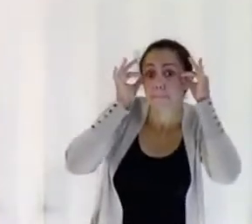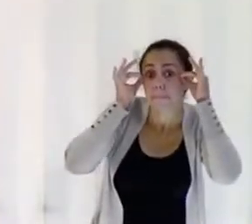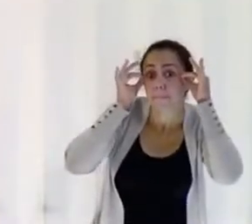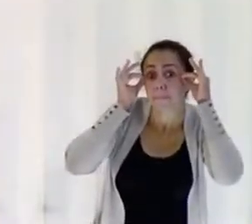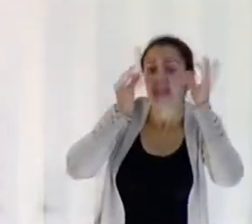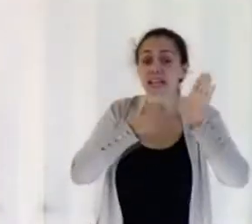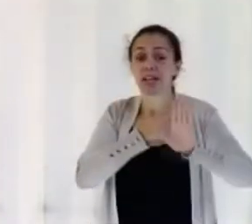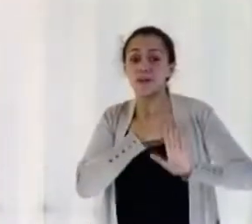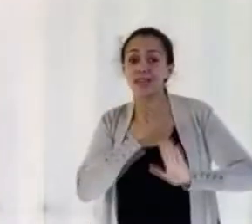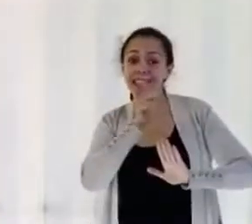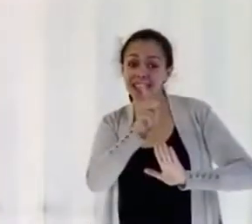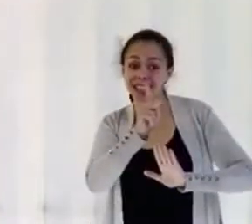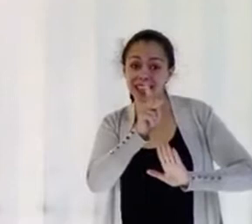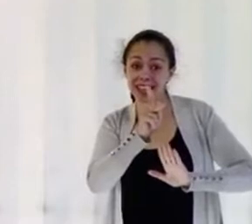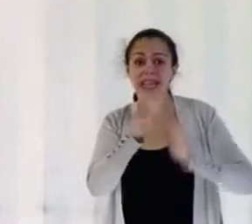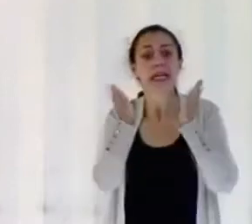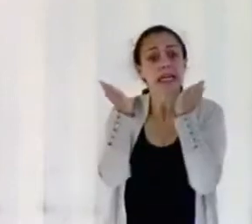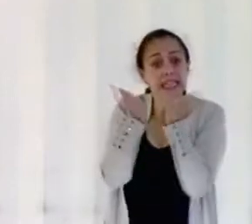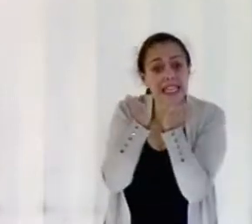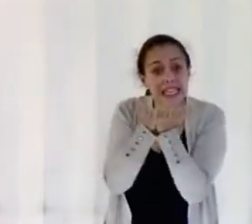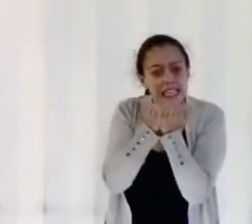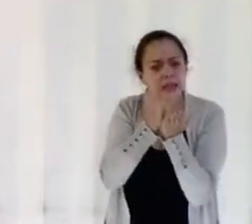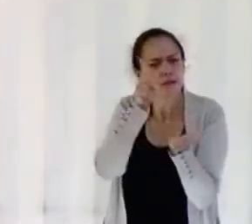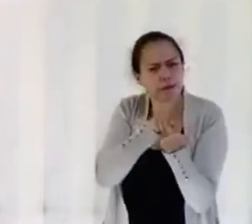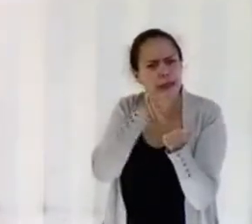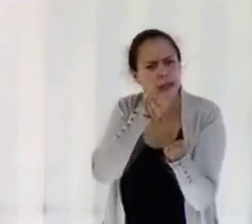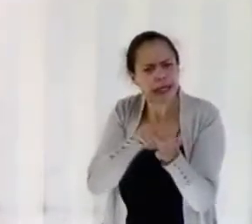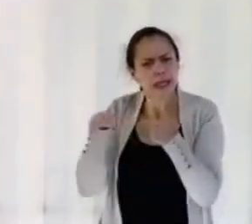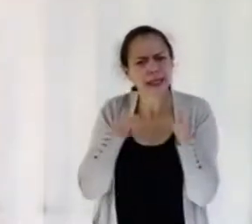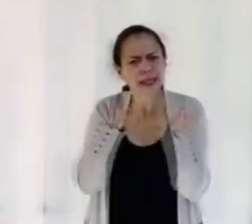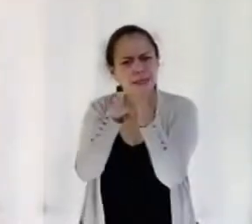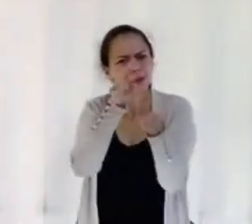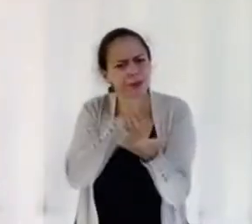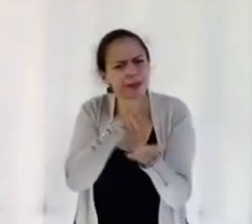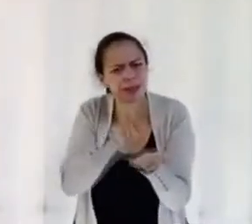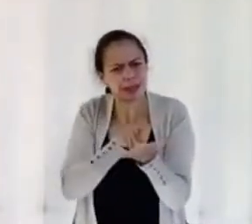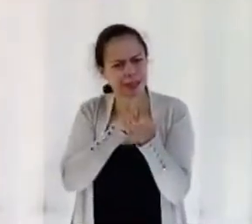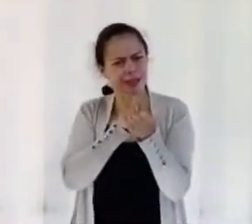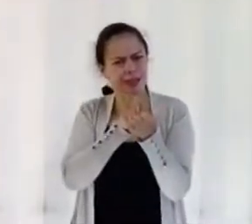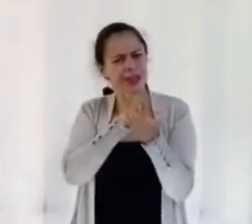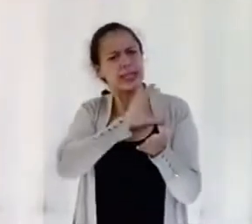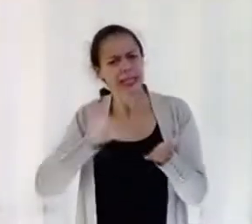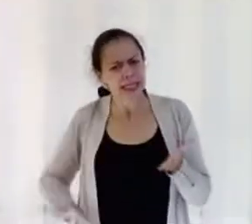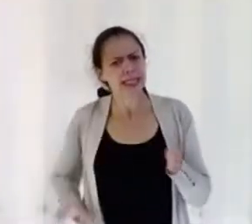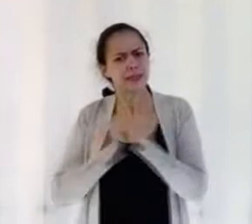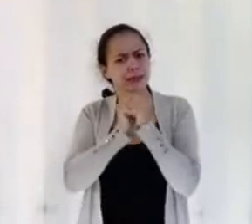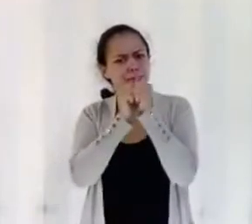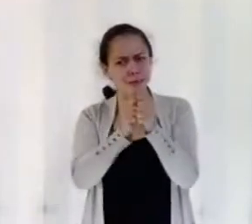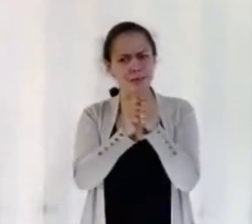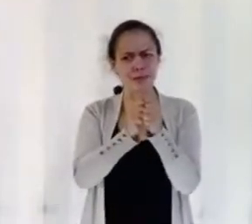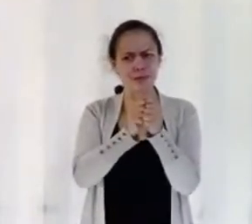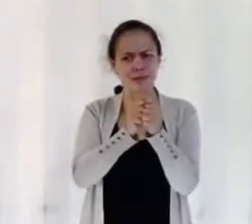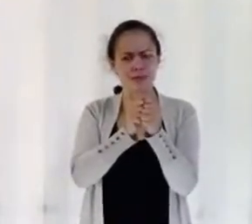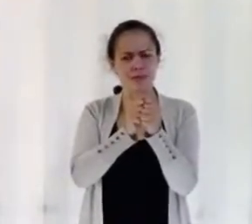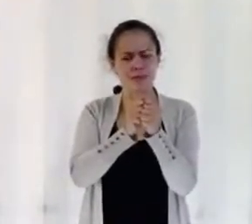no cristianismo, nesse novo e vivo caminho estabelecido com Cristo, e não mais praticando